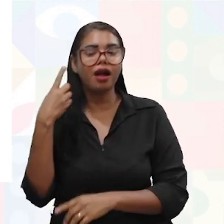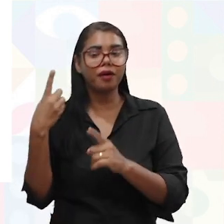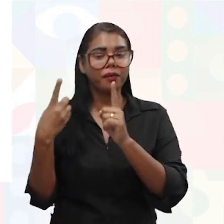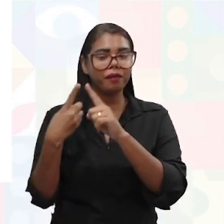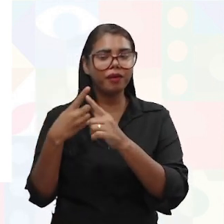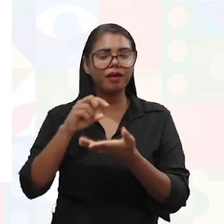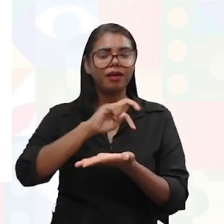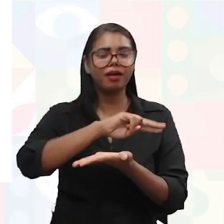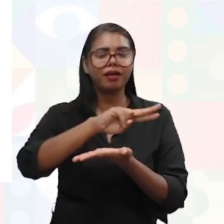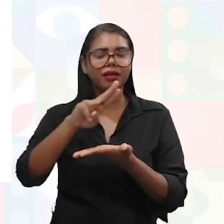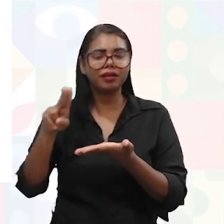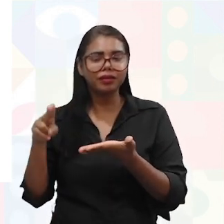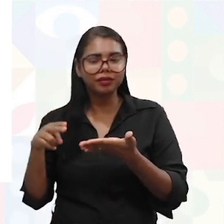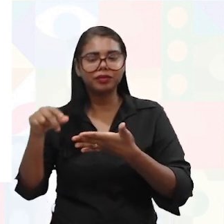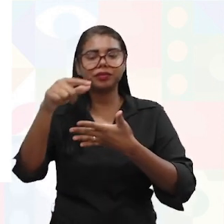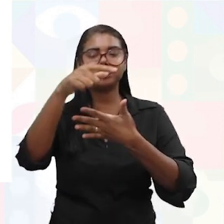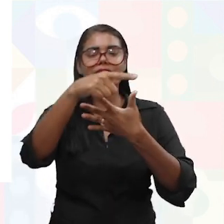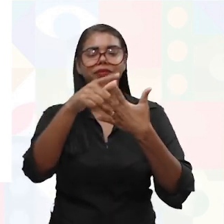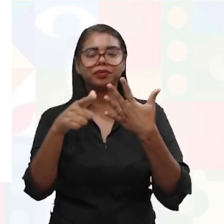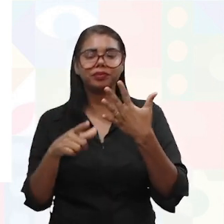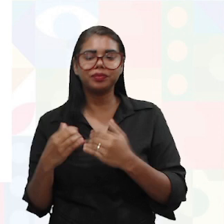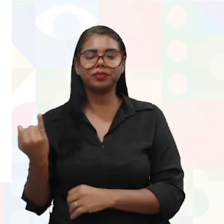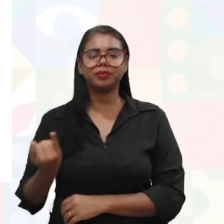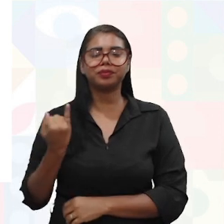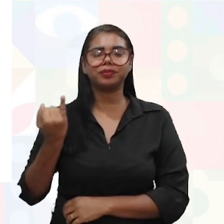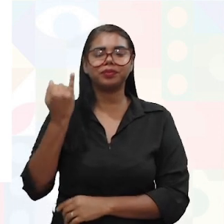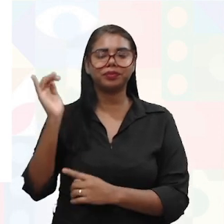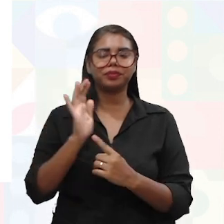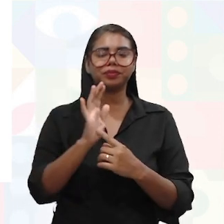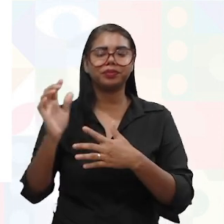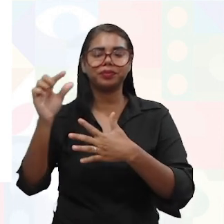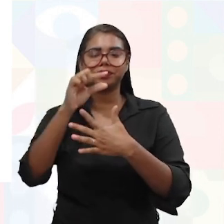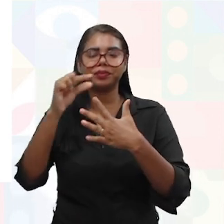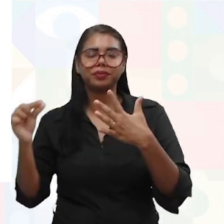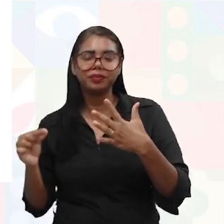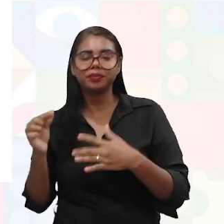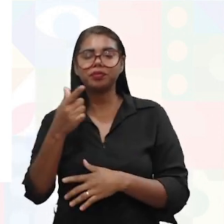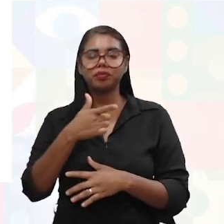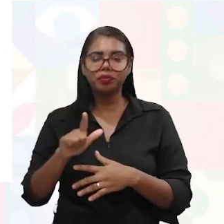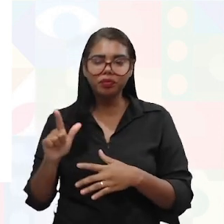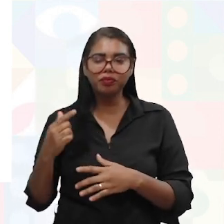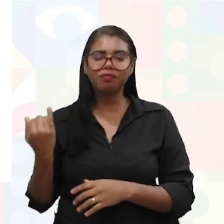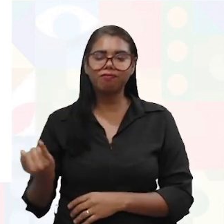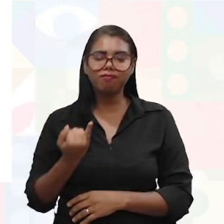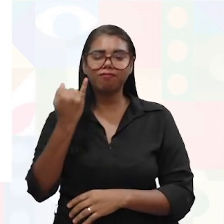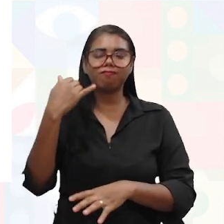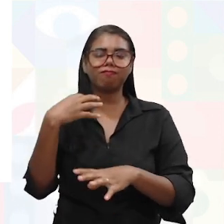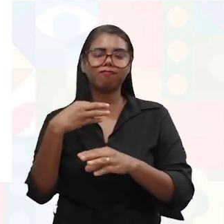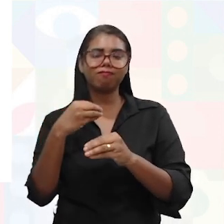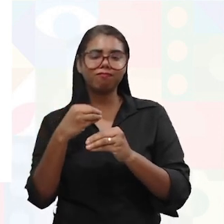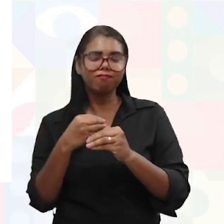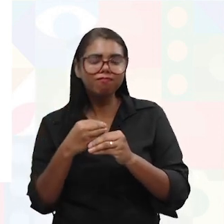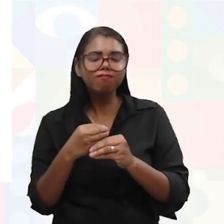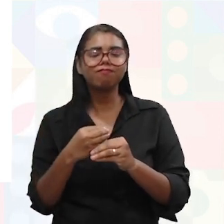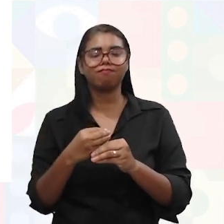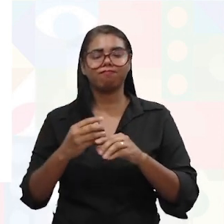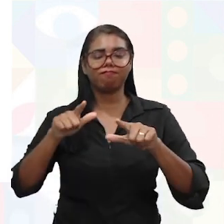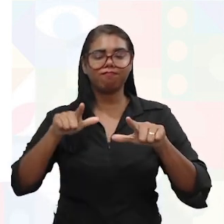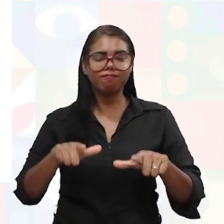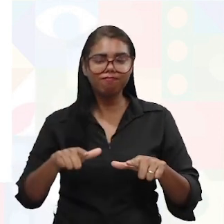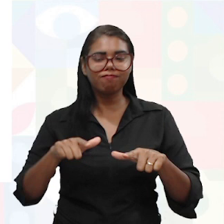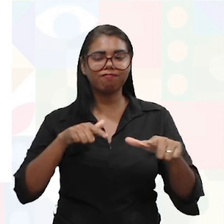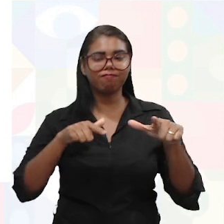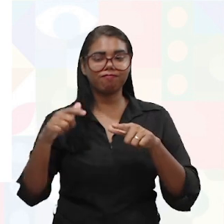vários pontos importantes e agora nós destacamos outros pontos correlacionados a esse ambiente